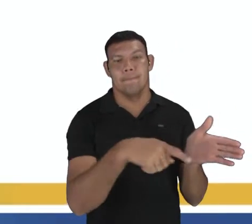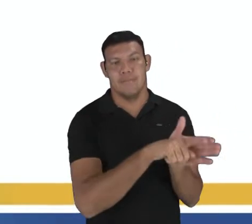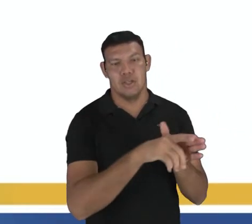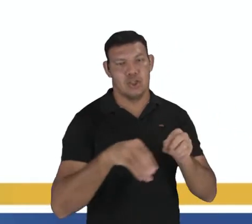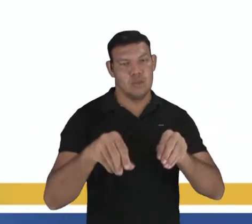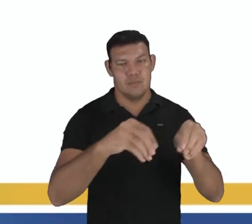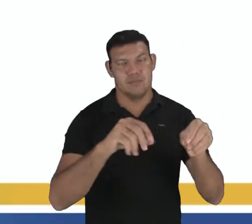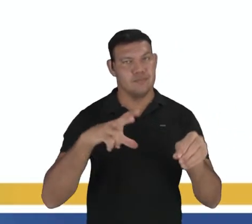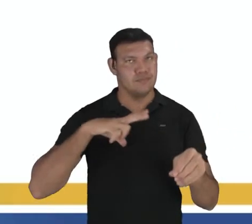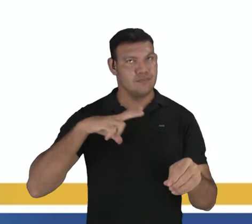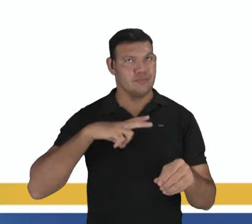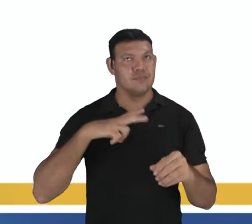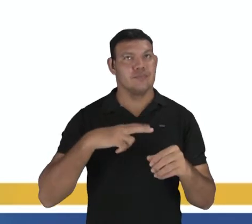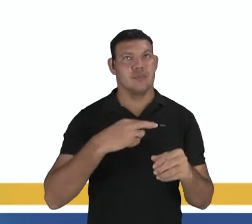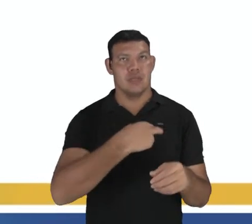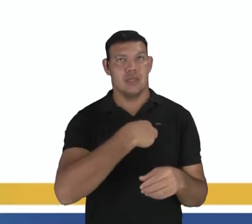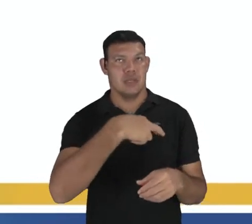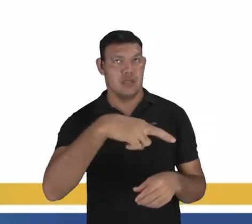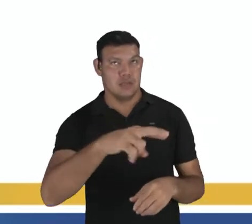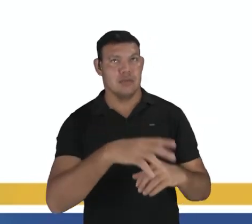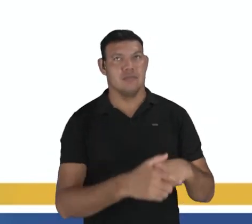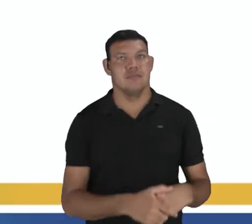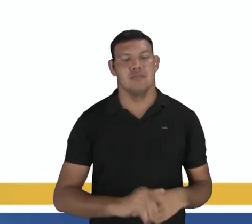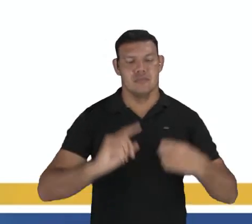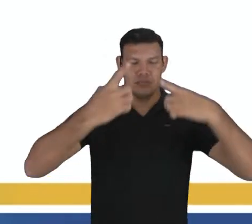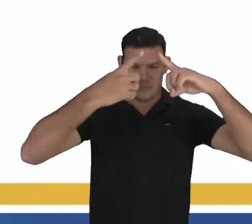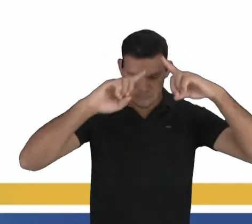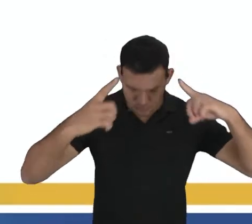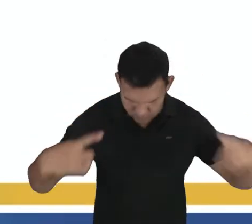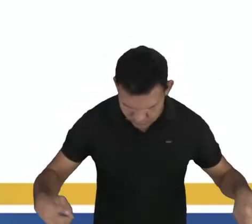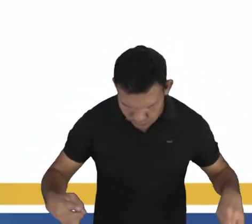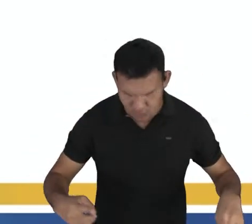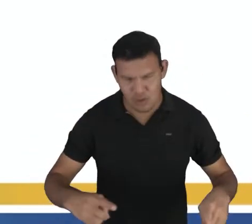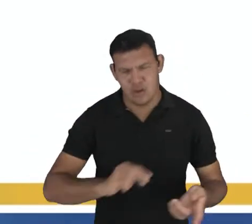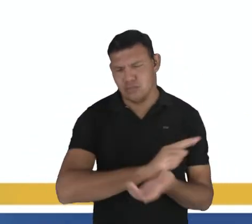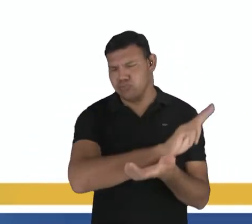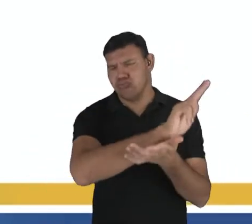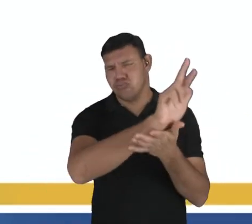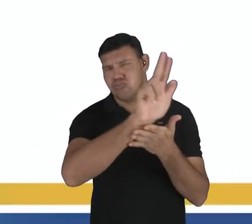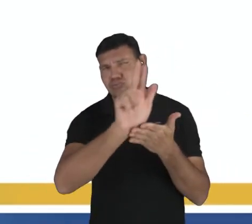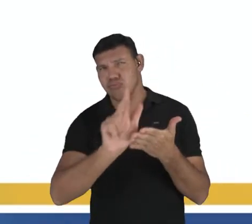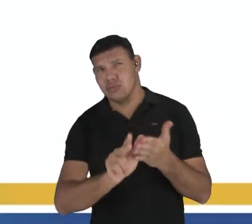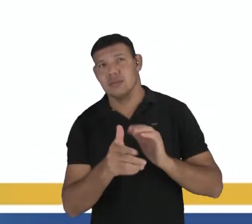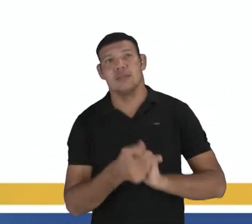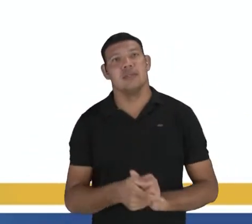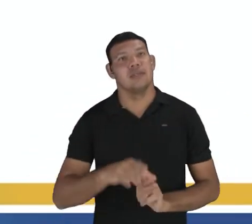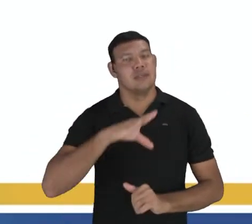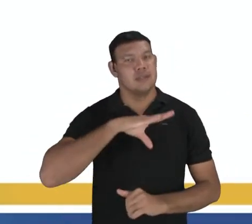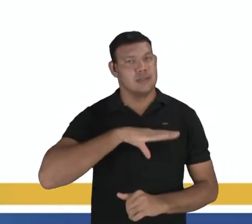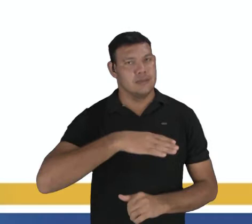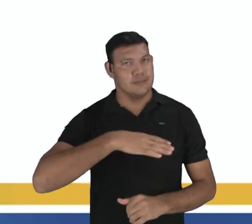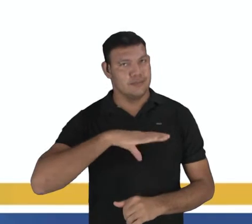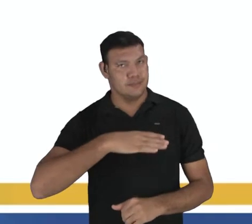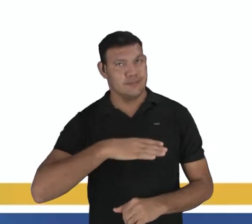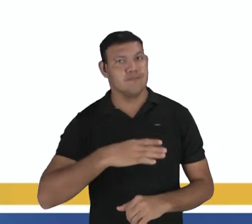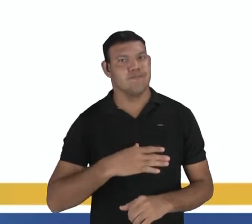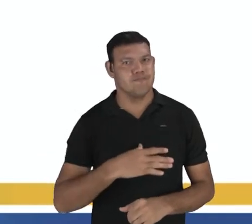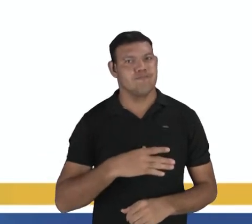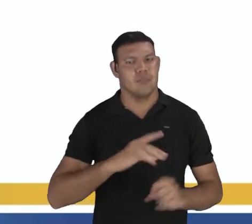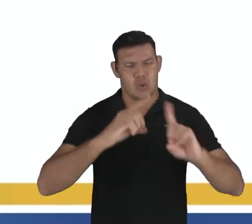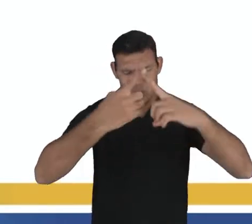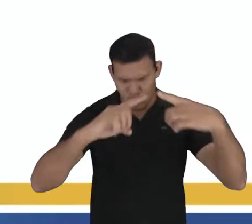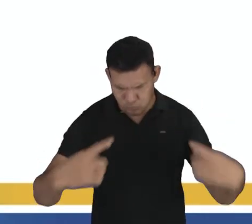religião, a gente vai ter uma prática politeísta, né? Vários deuses, né? Até mesmo as cidades possuíam